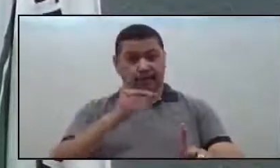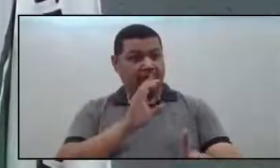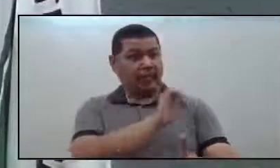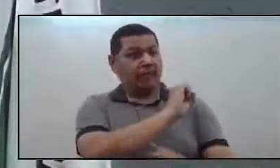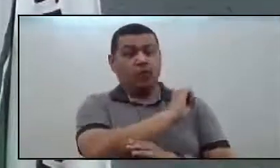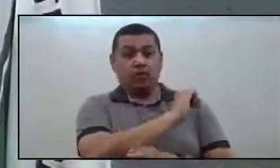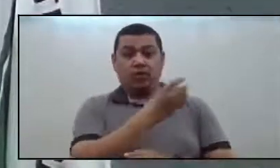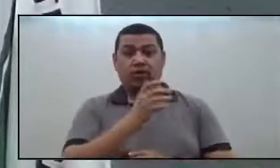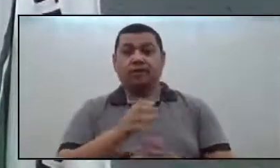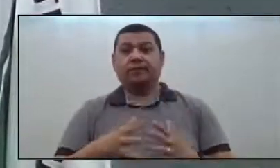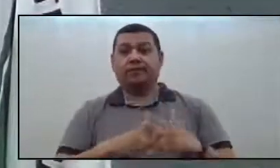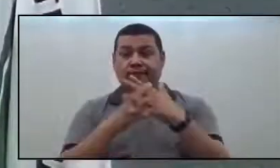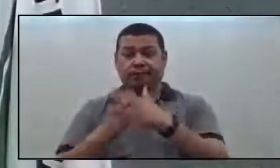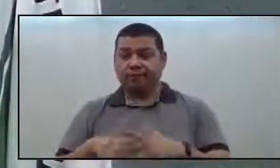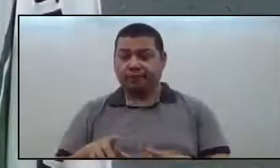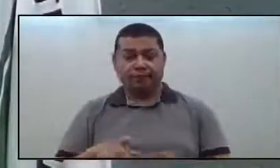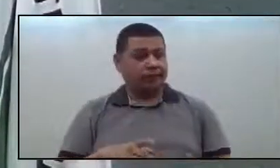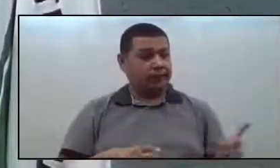motorista,